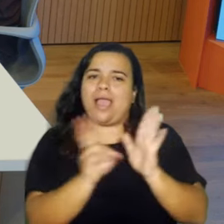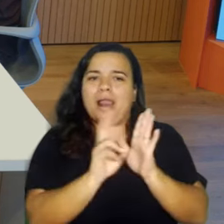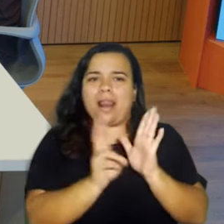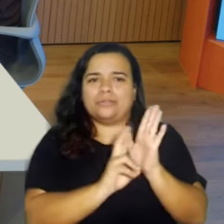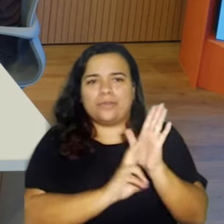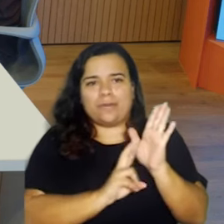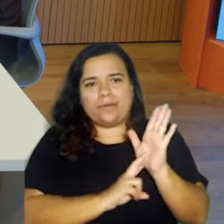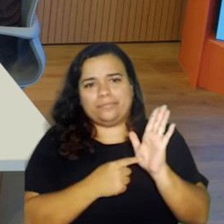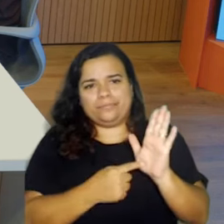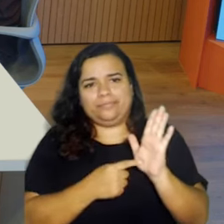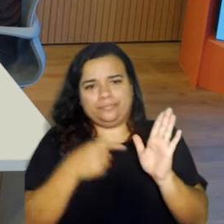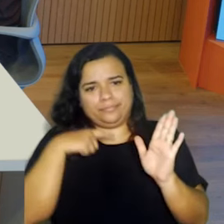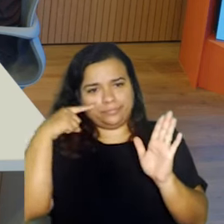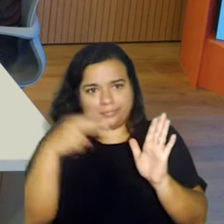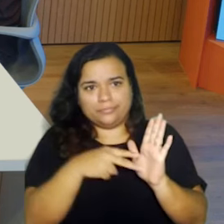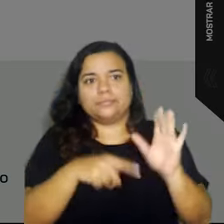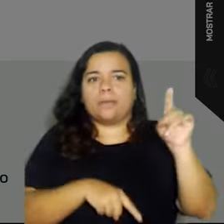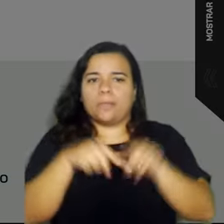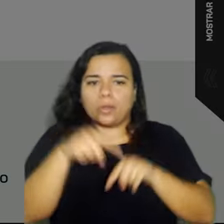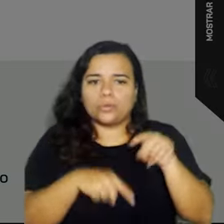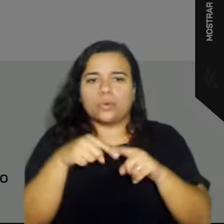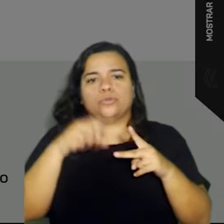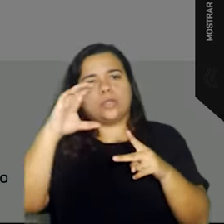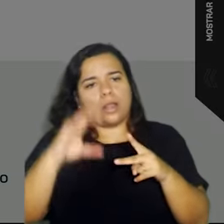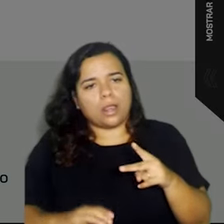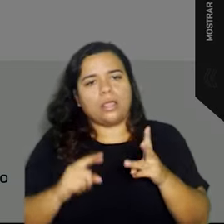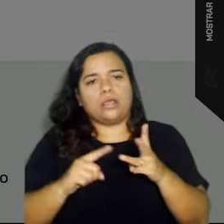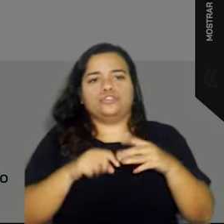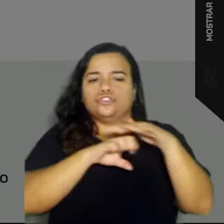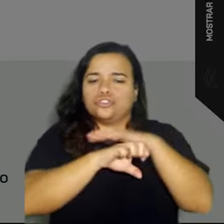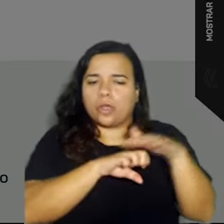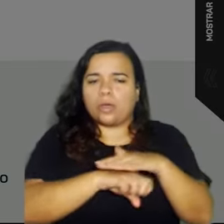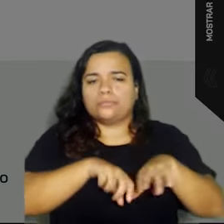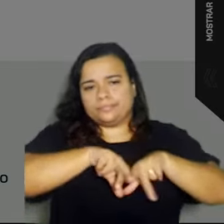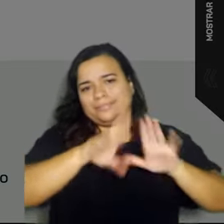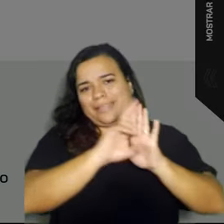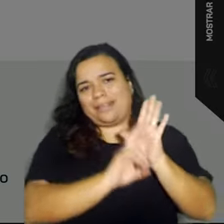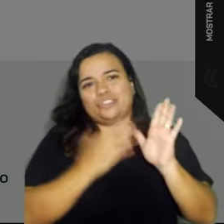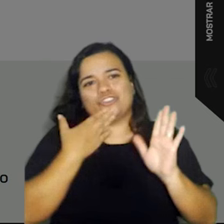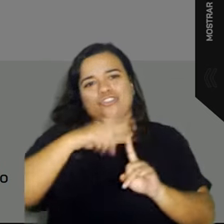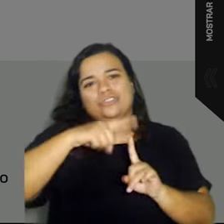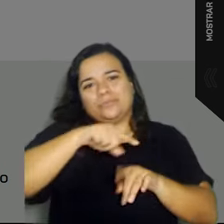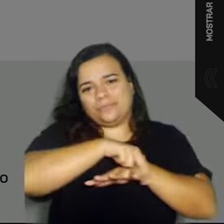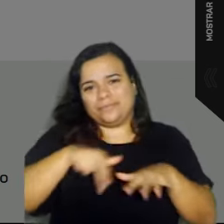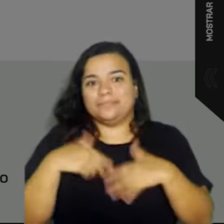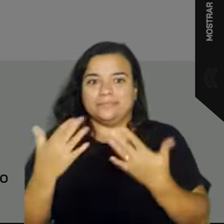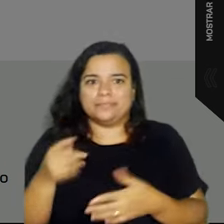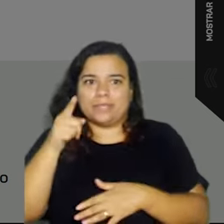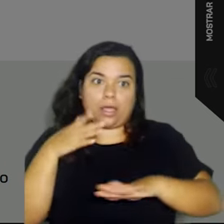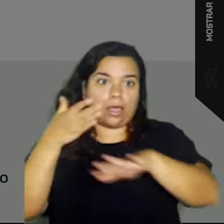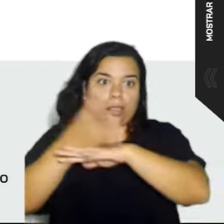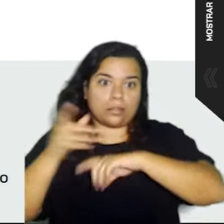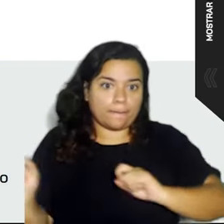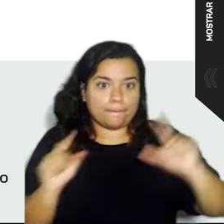né onde você pode ver ali relatório de produtos de clientes de estoque E aí o Oscar ele Acessou a primeira página